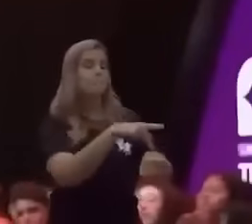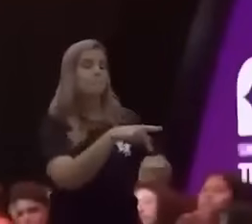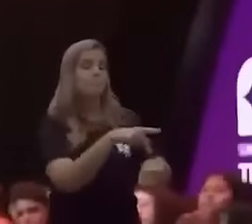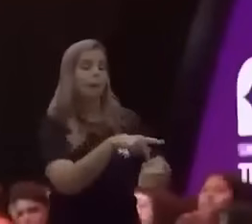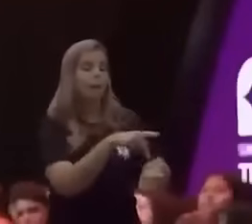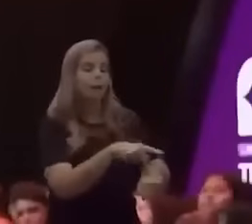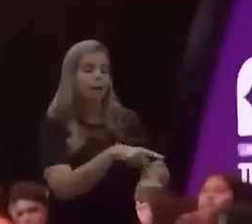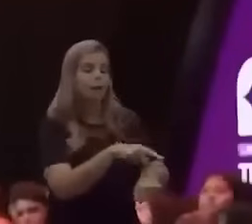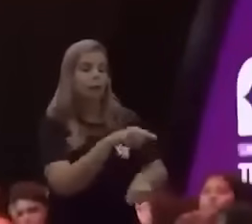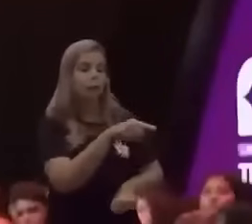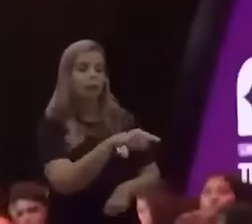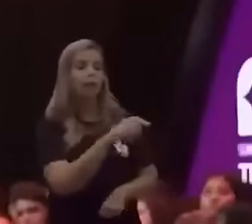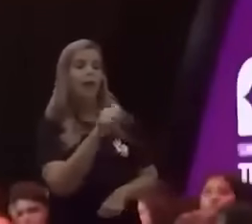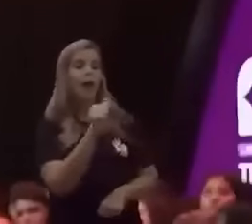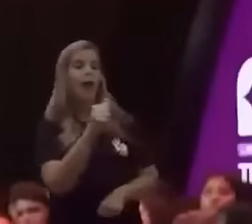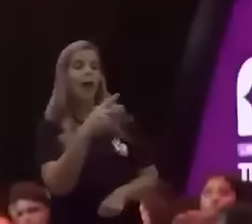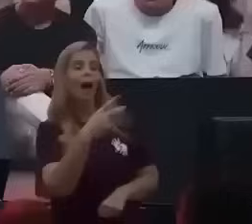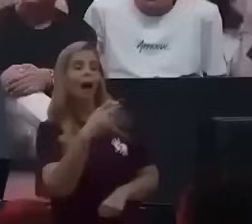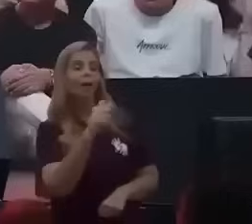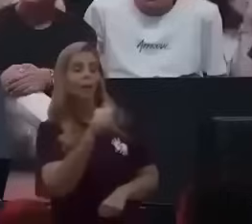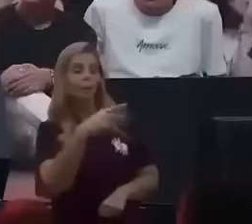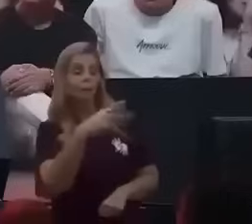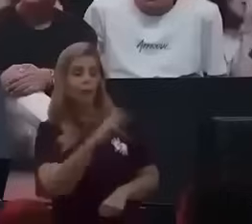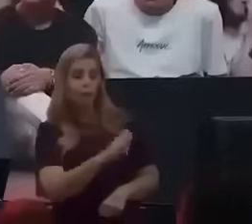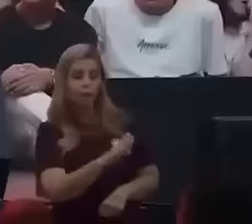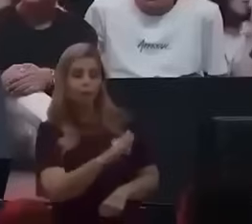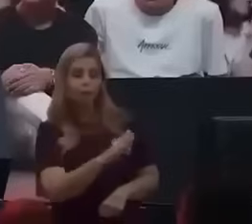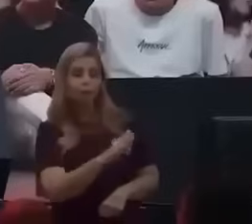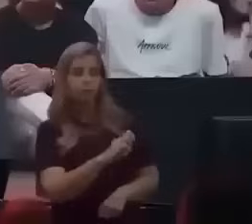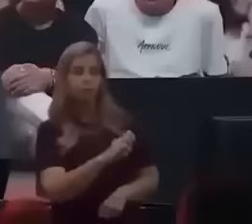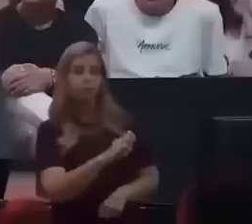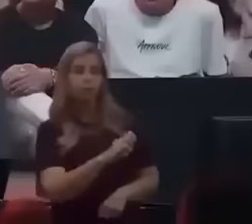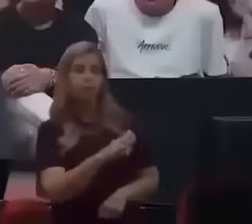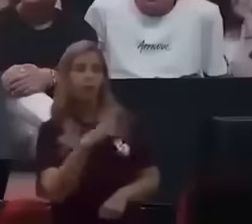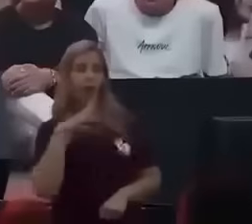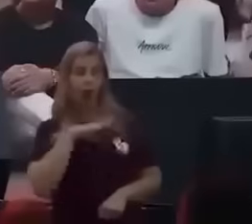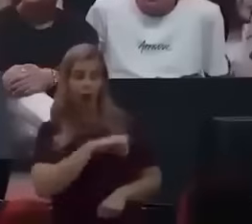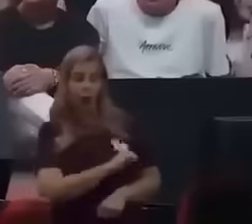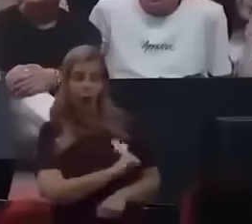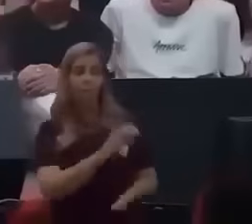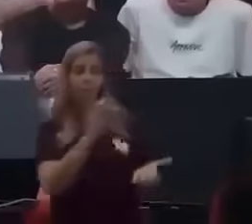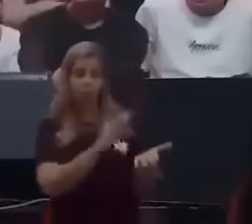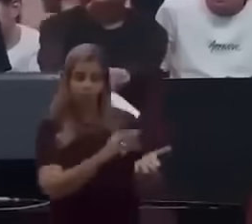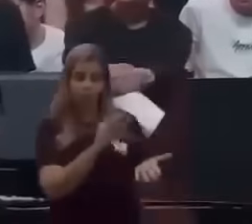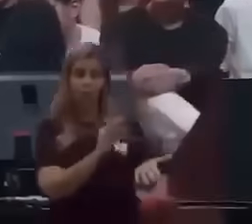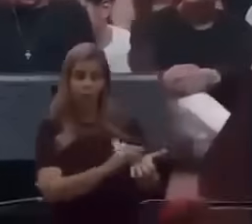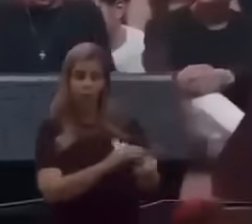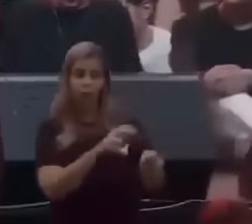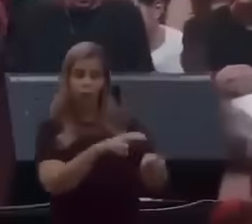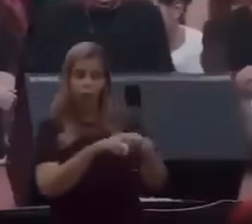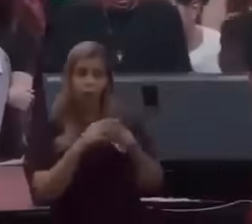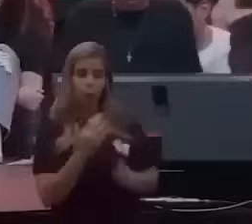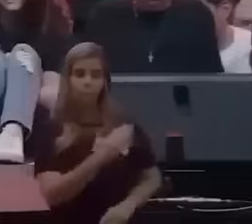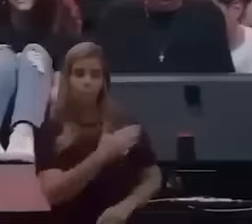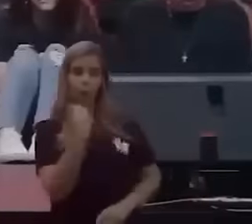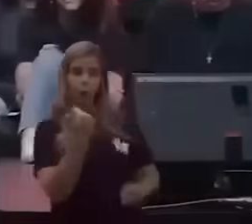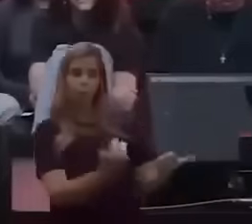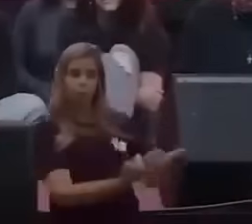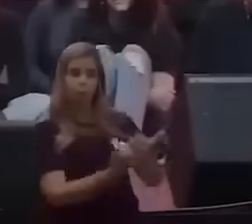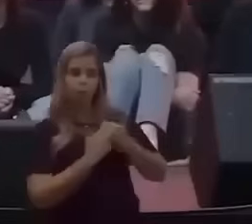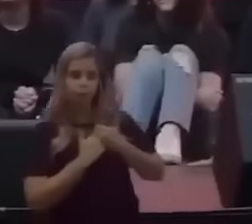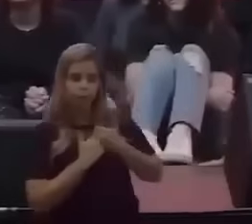agapas-me, tu me amas com amor ágape? Tu me amas a ponto de morreres por mim, de dares tua vida por